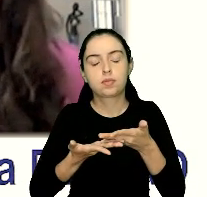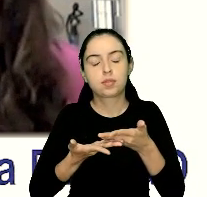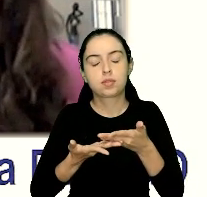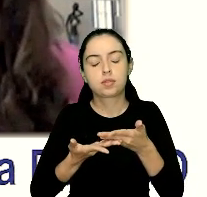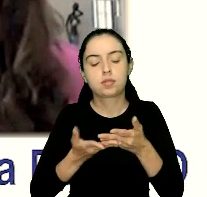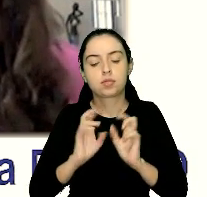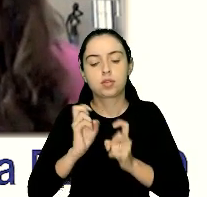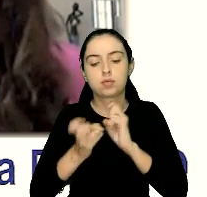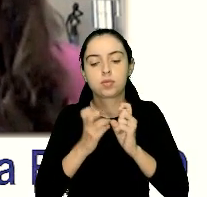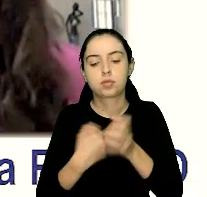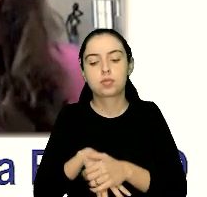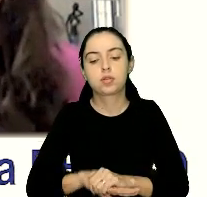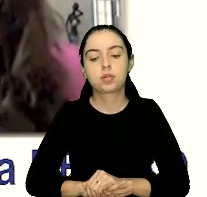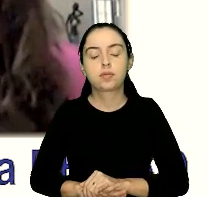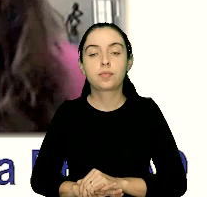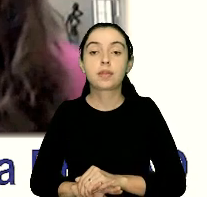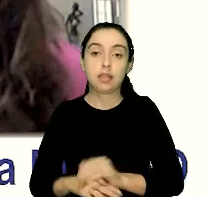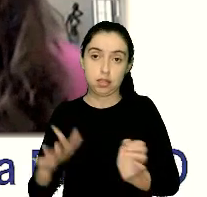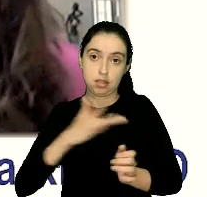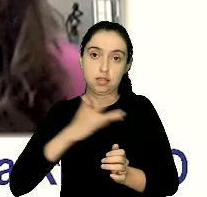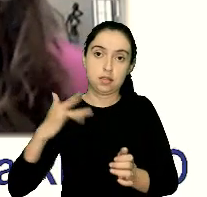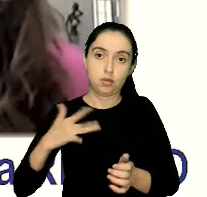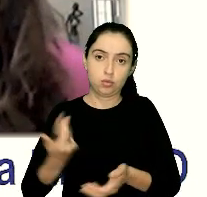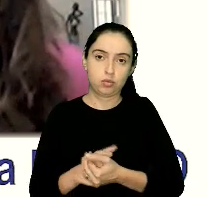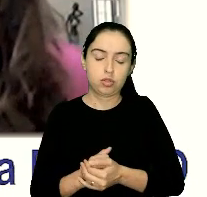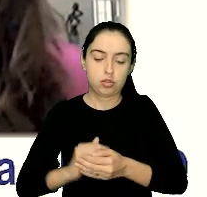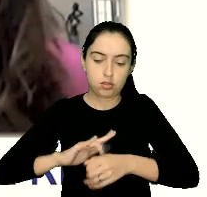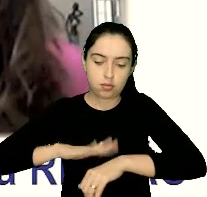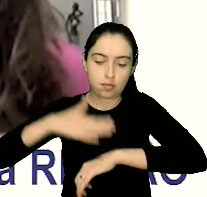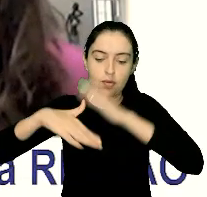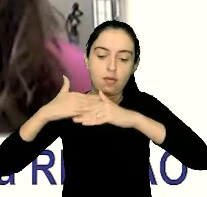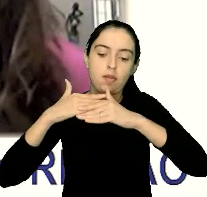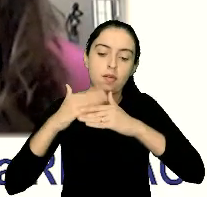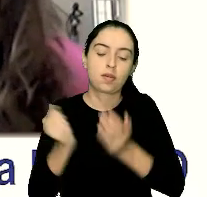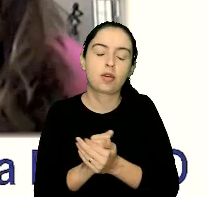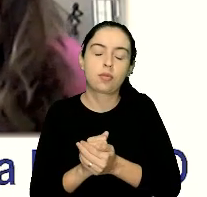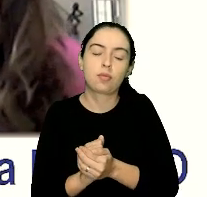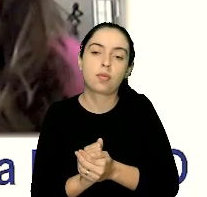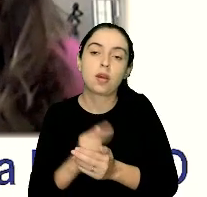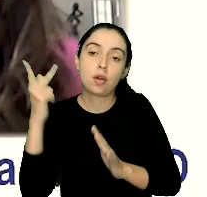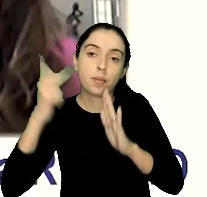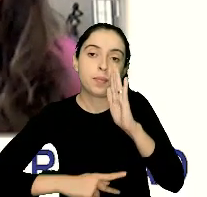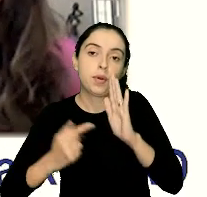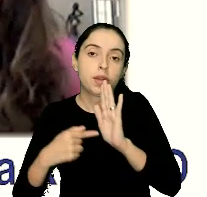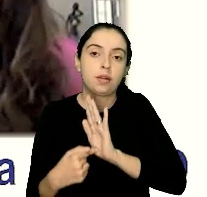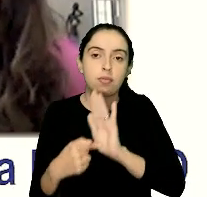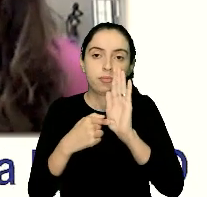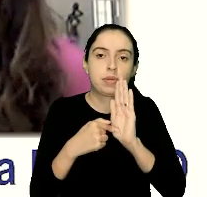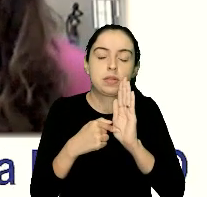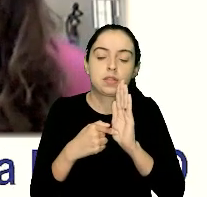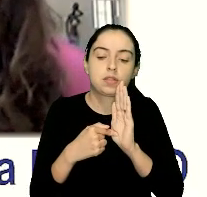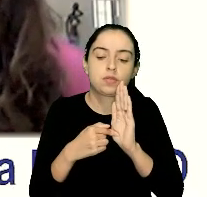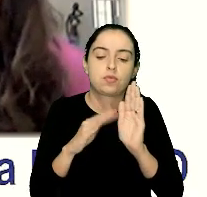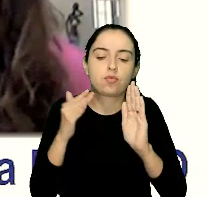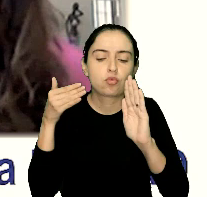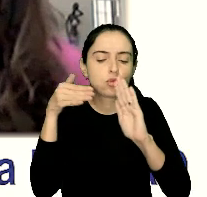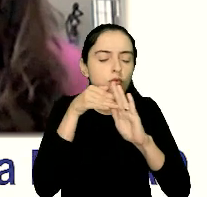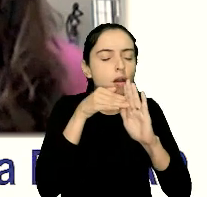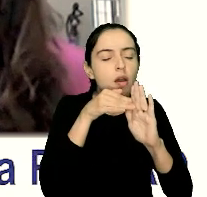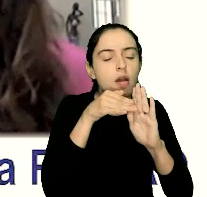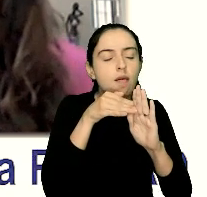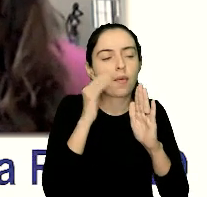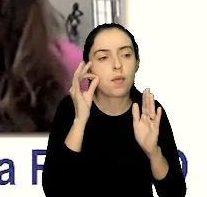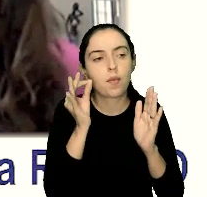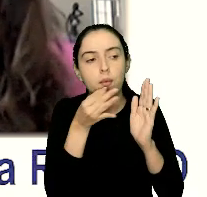saúde. A formalização do presente programa visa alcançar tal objetivo de forma